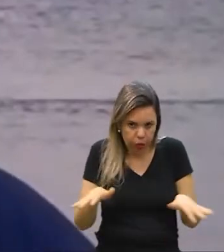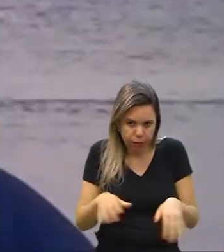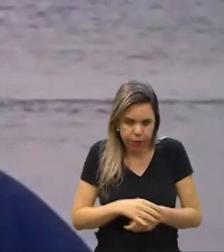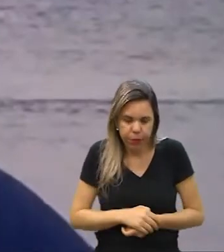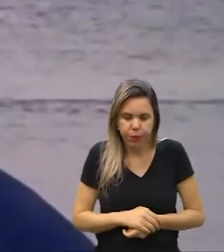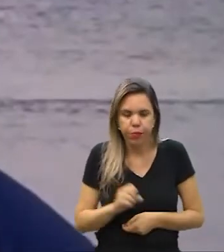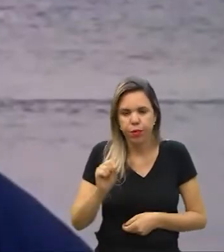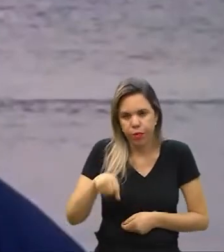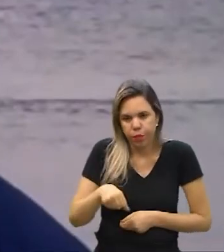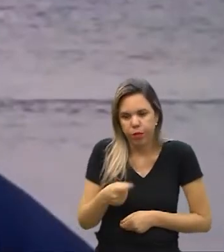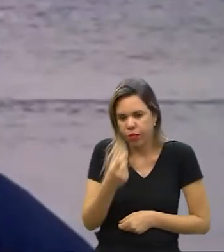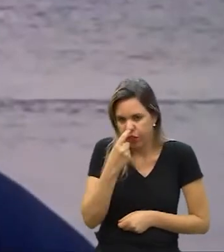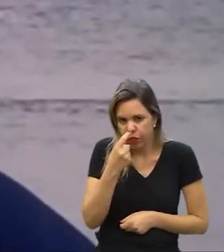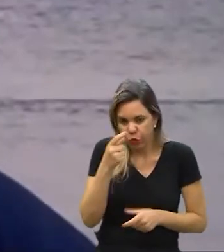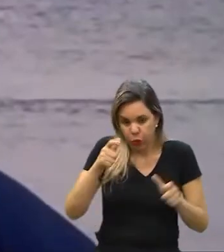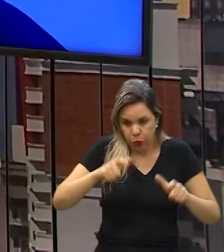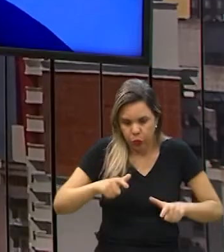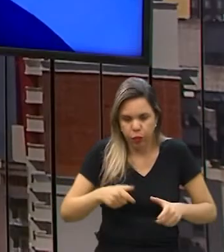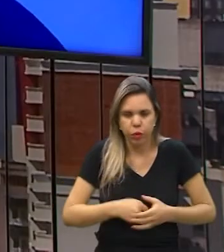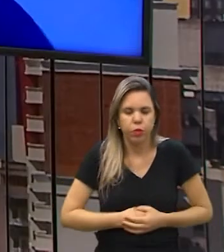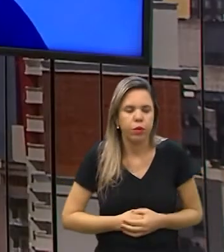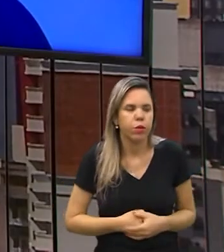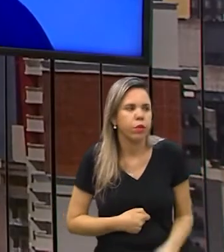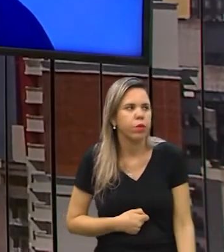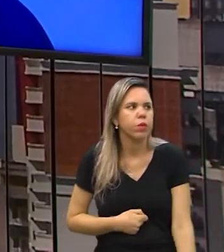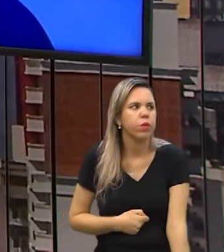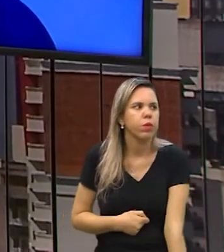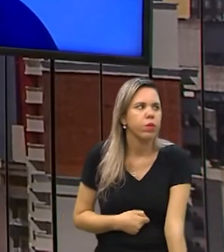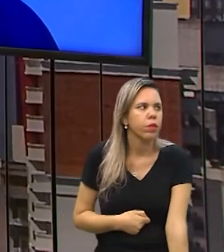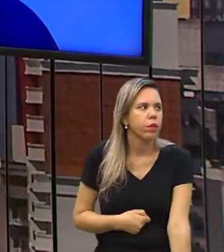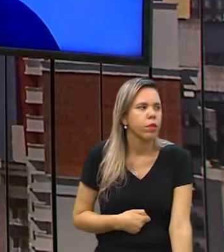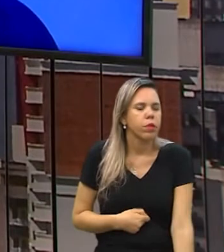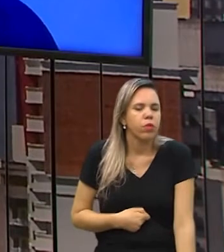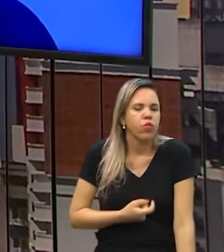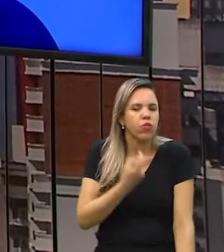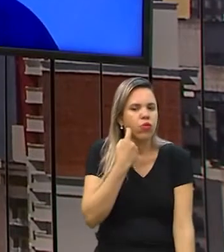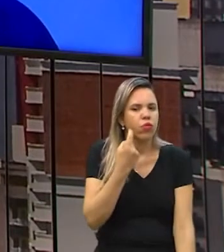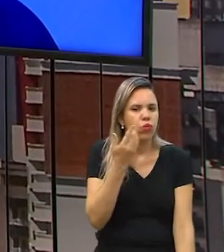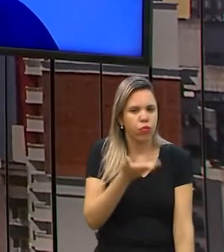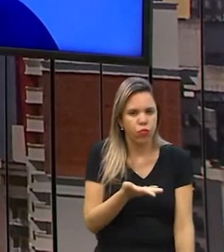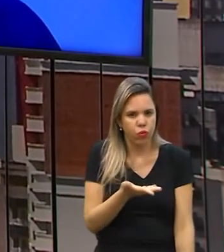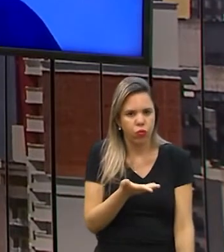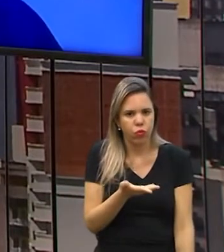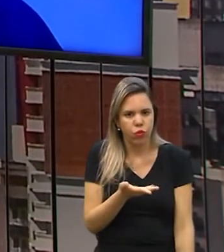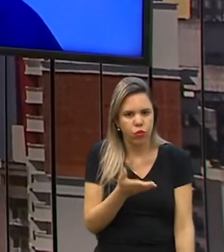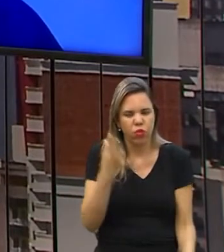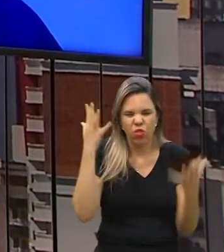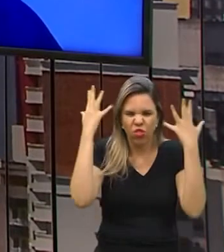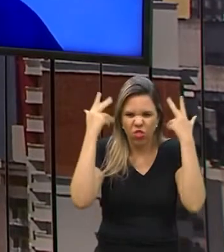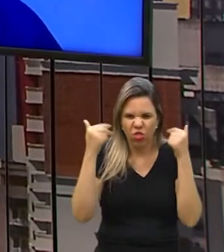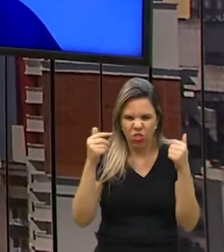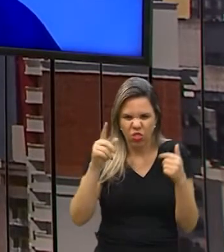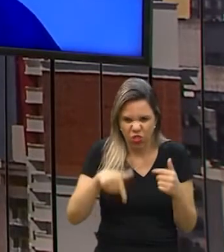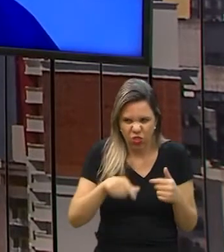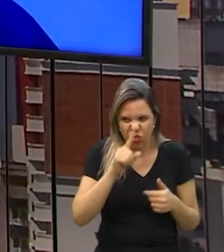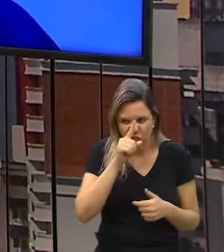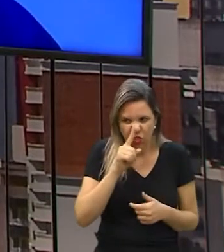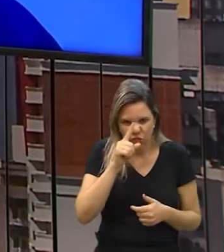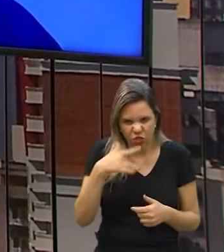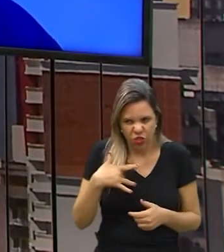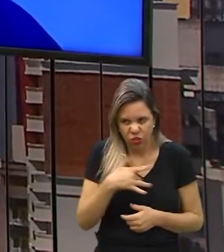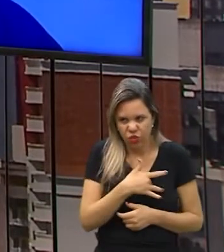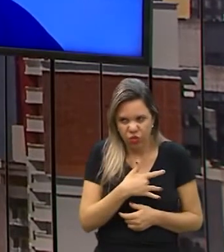e aí sim invadiu o local. Uhum. E esses peixes, peixe-leão, ele oferece um risco